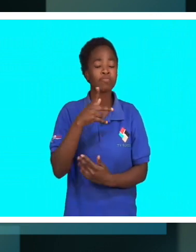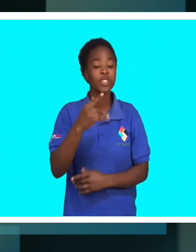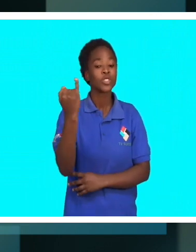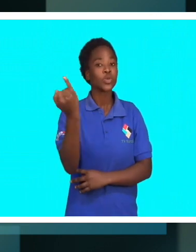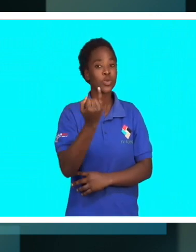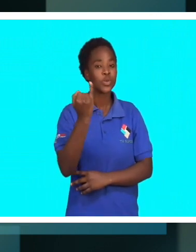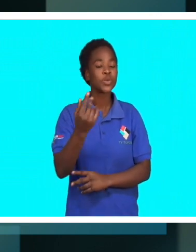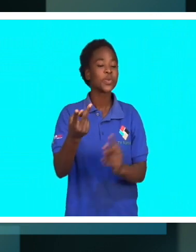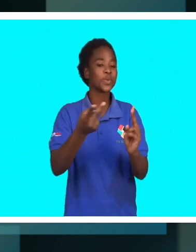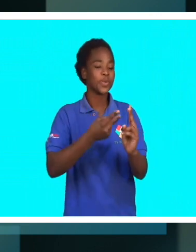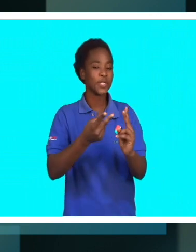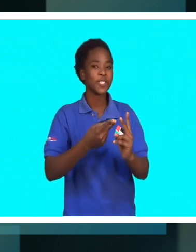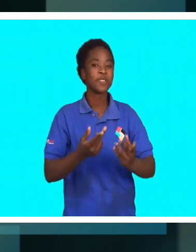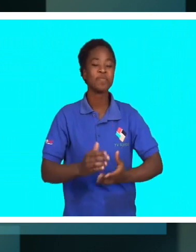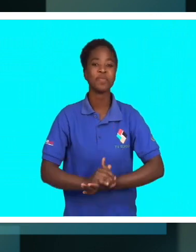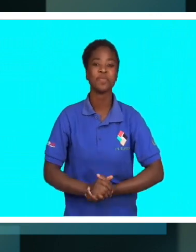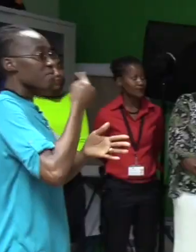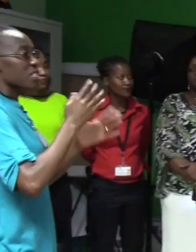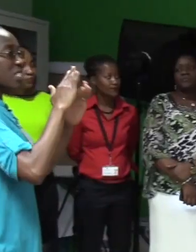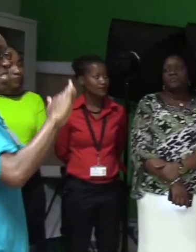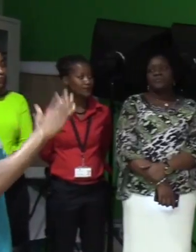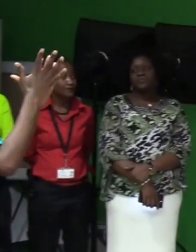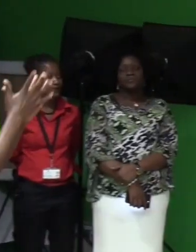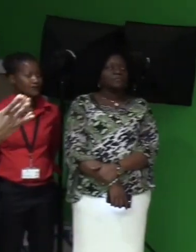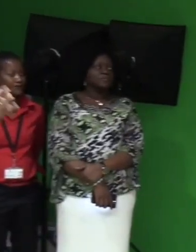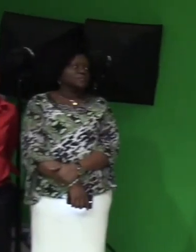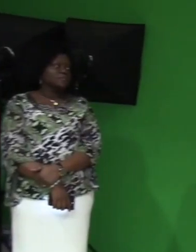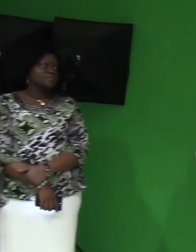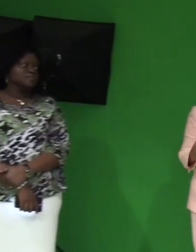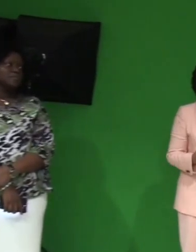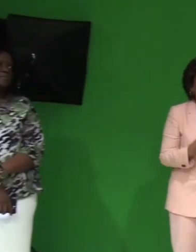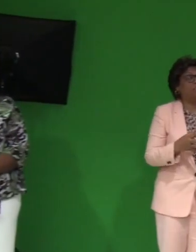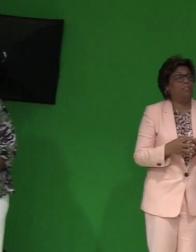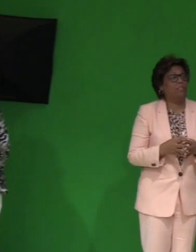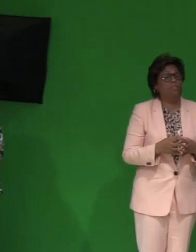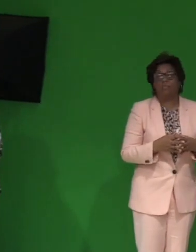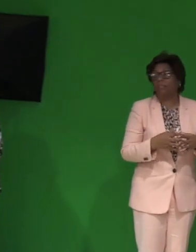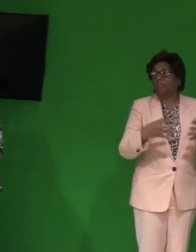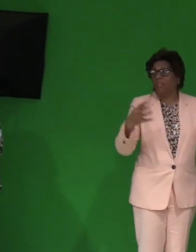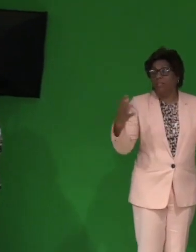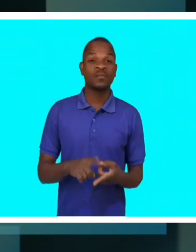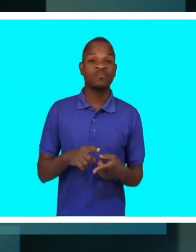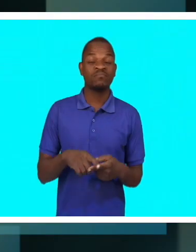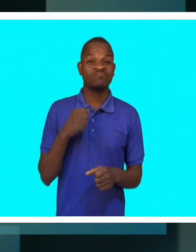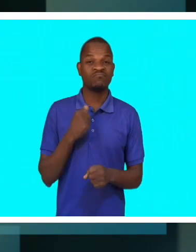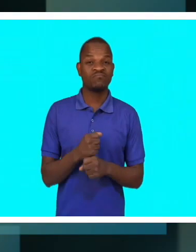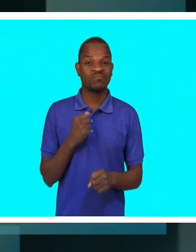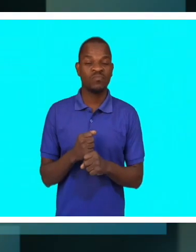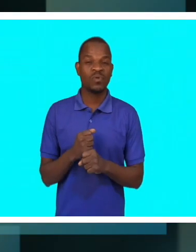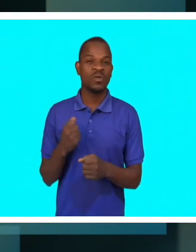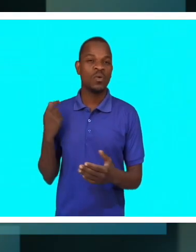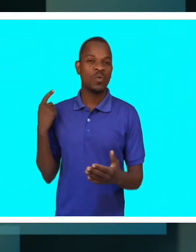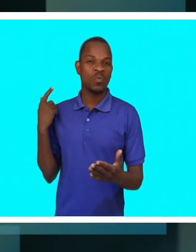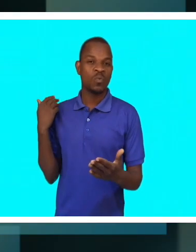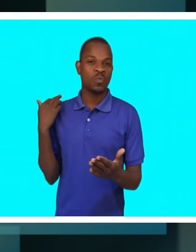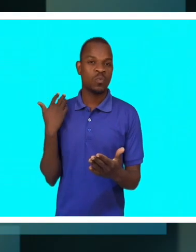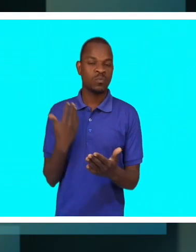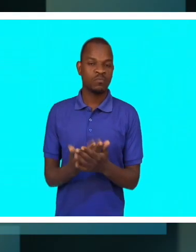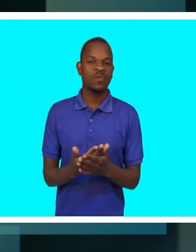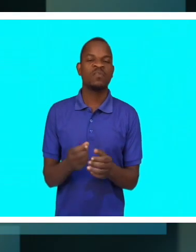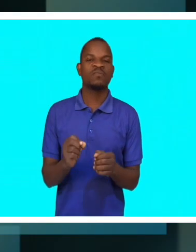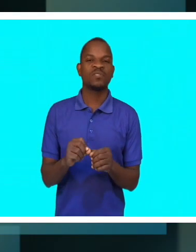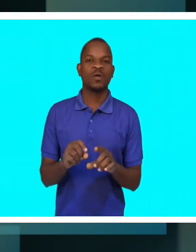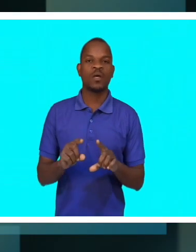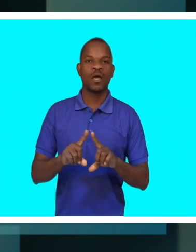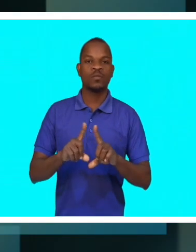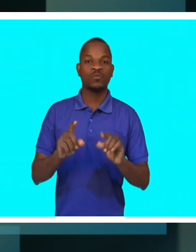uma análise positiva da parceria estabelecida entre as duas instituições. Este trabalho tem vindo a